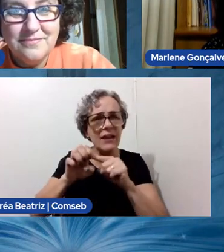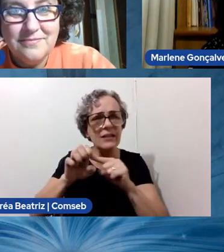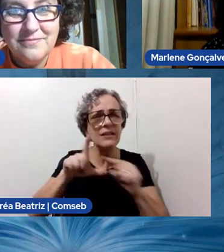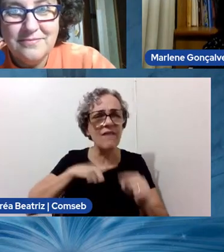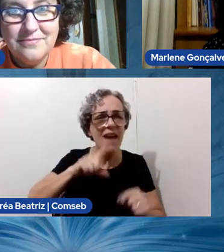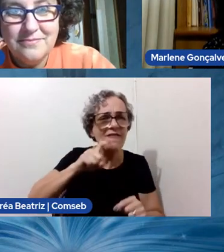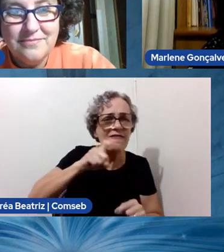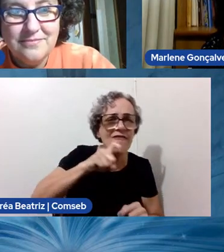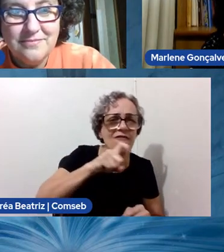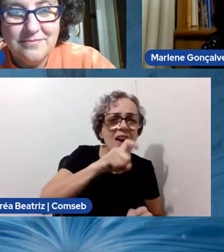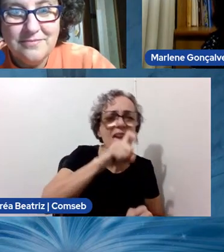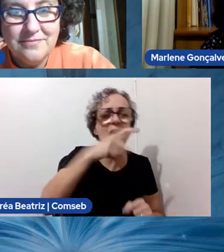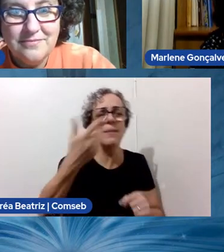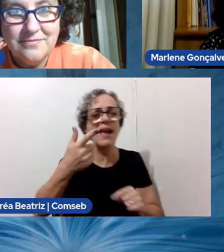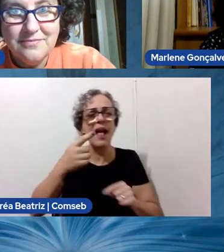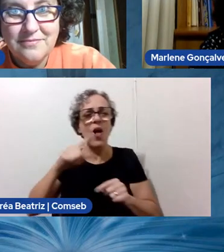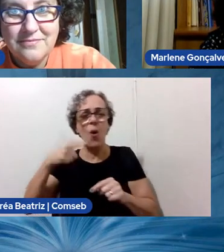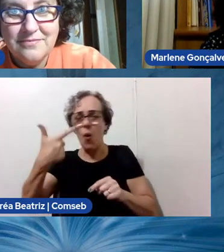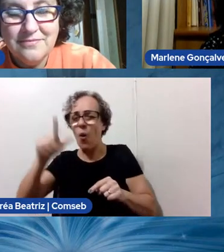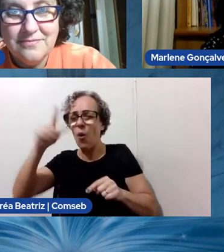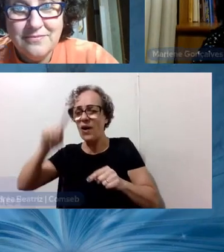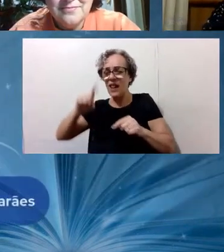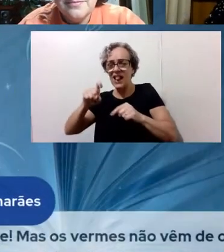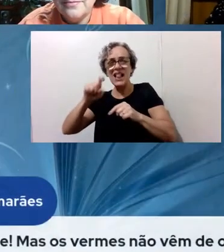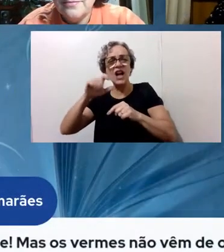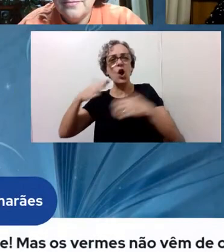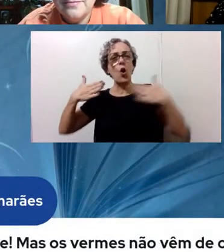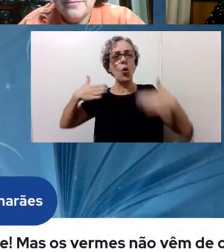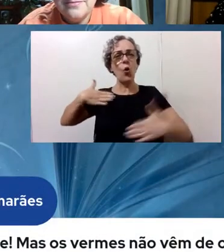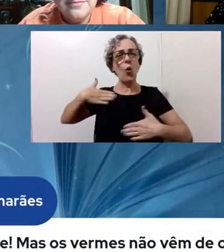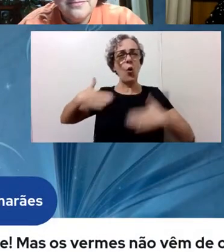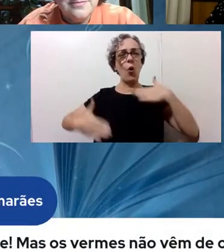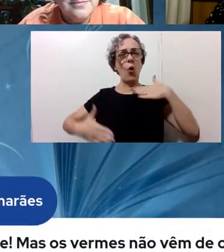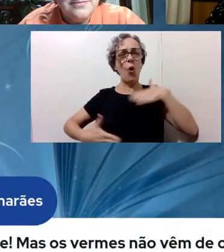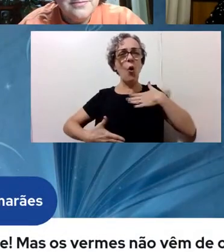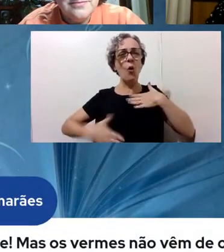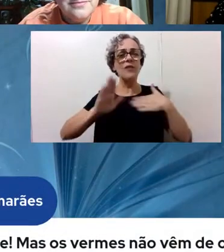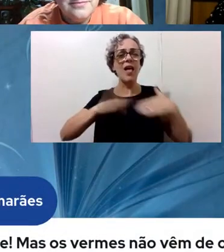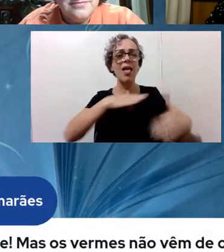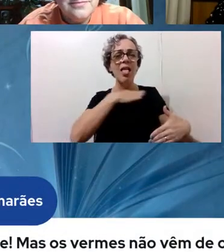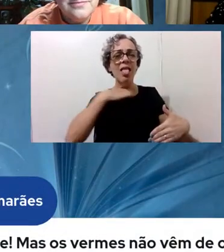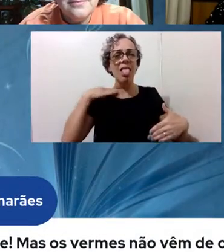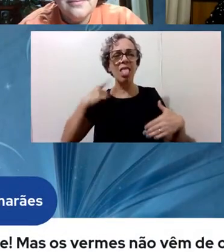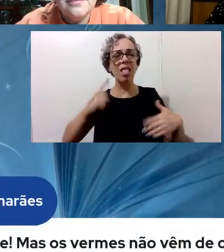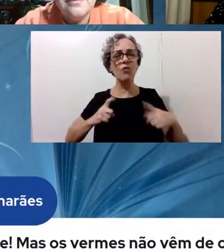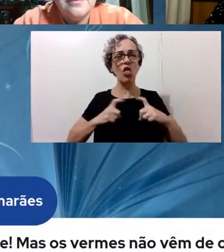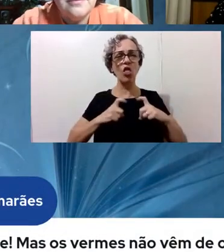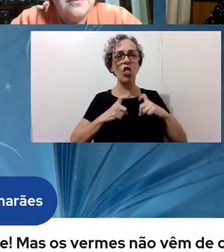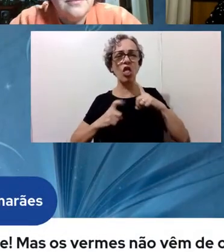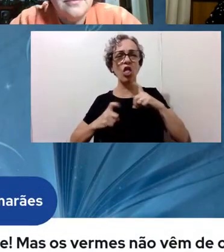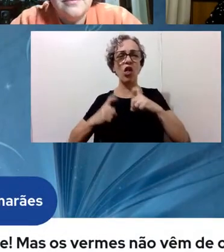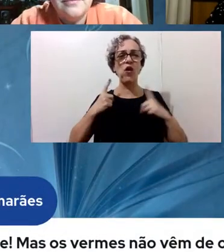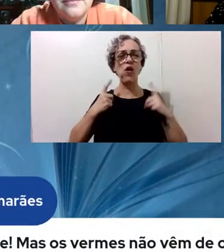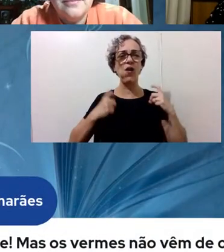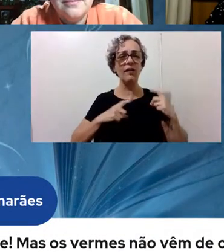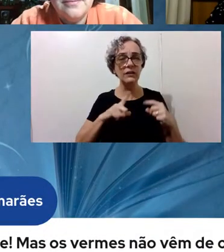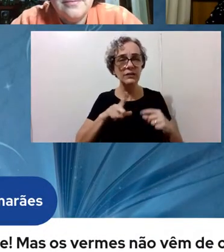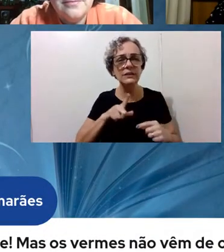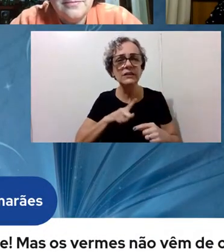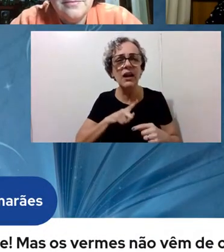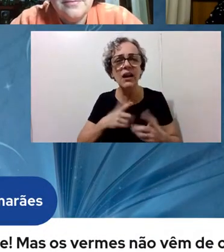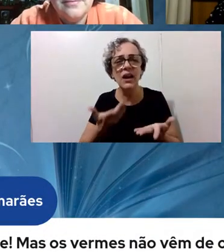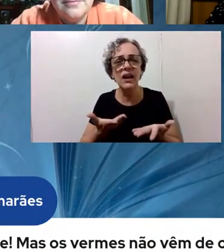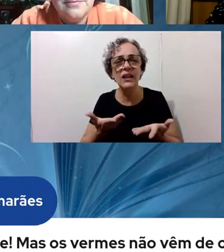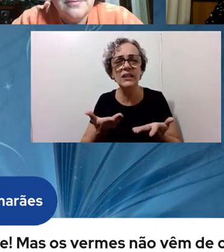corpos em decomposição não são provenientes de ovos de insetos? Luiz Guimarães, em um